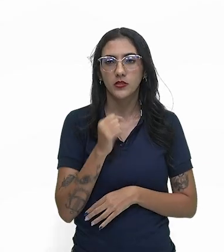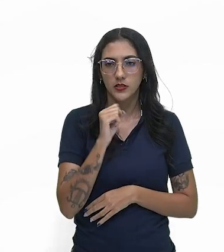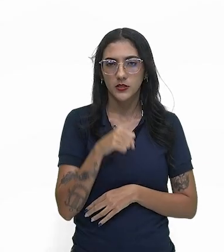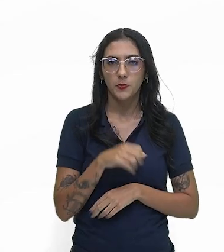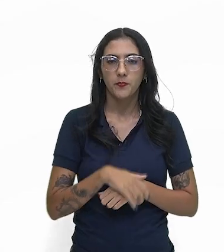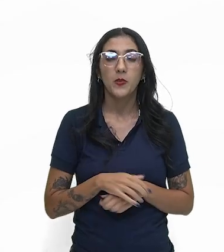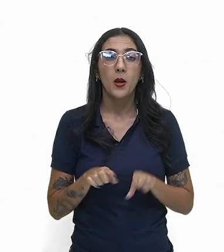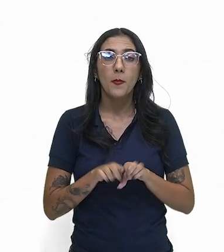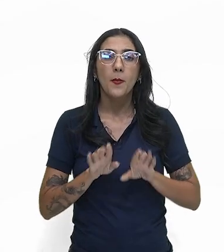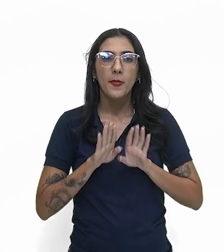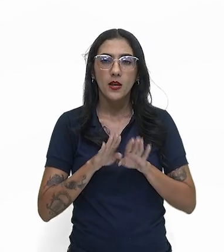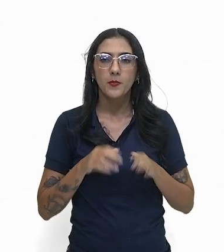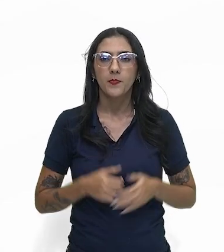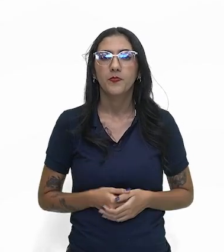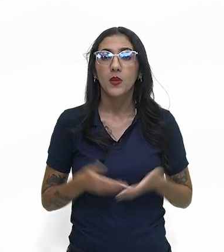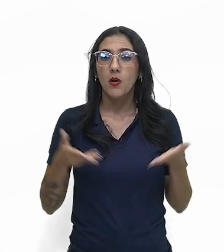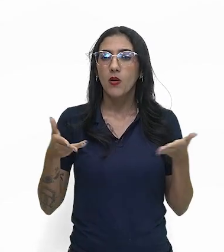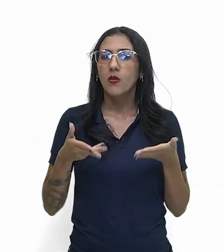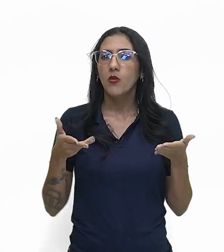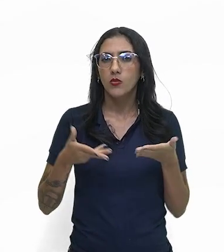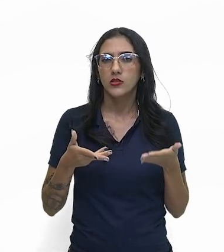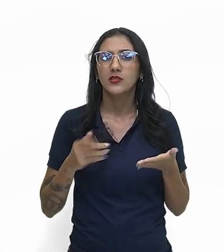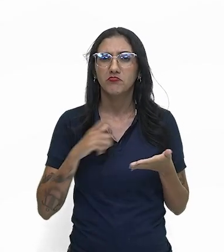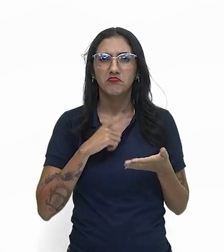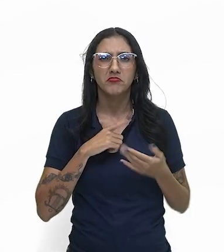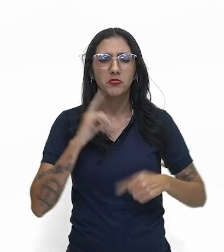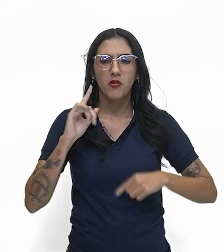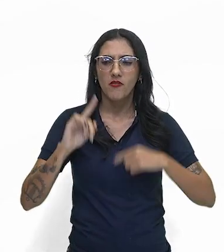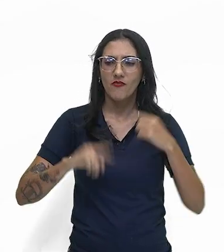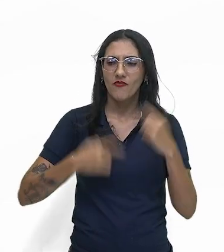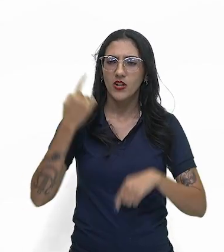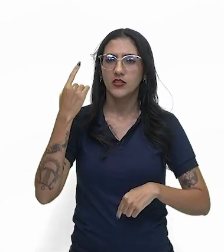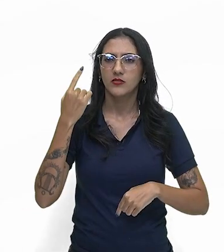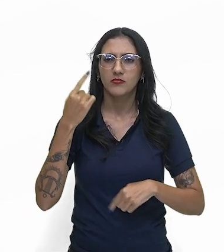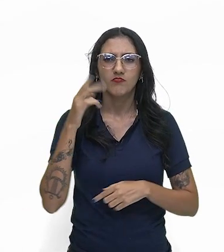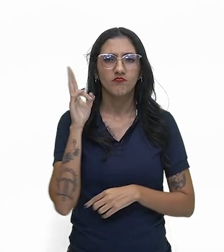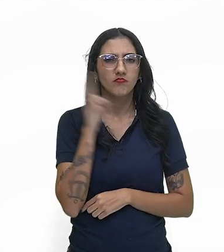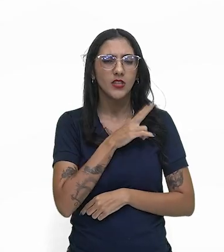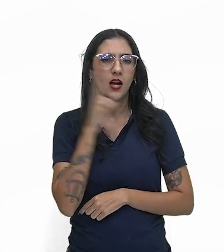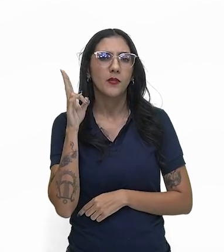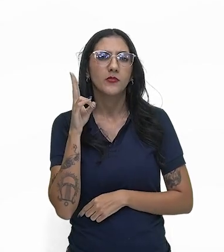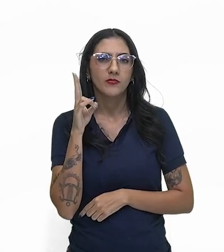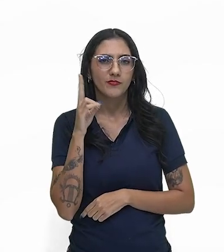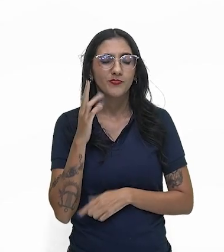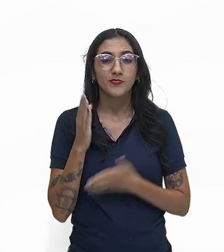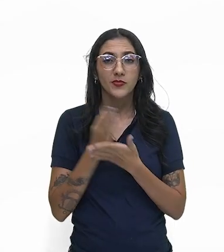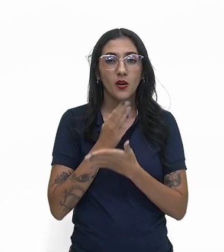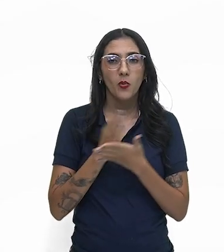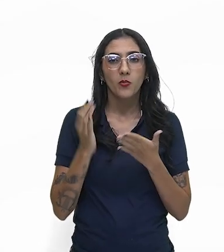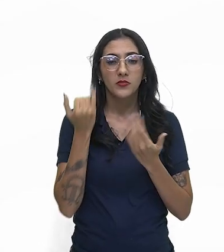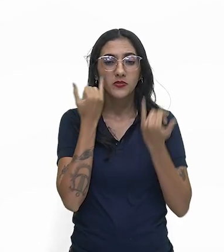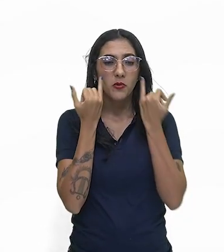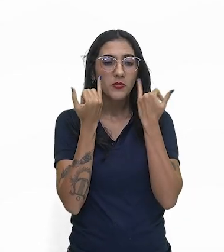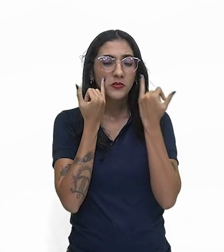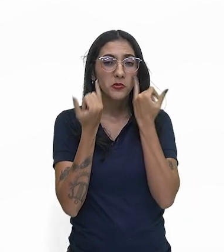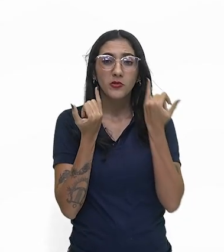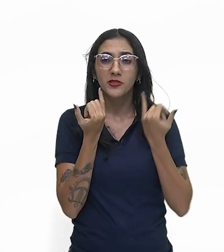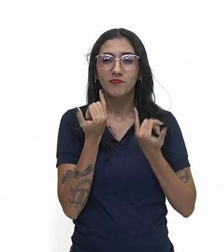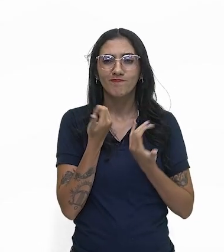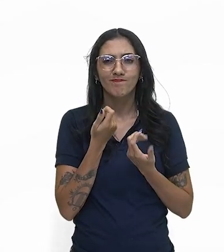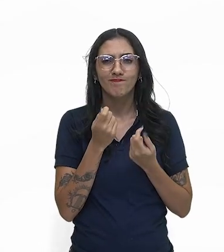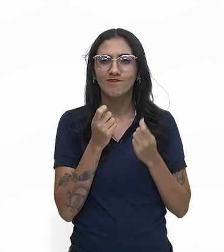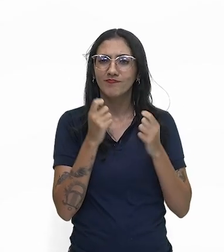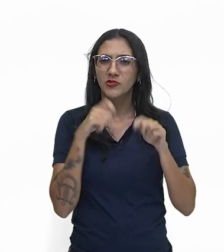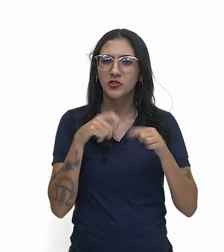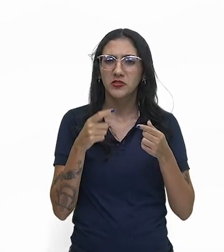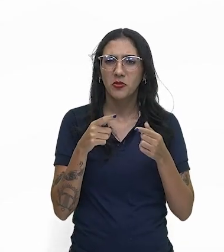que hoje nós estamos num avanço tão grande, né, que tem muitas coisas aí que parecem ser indispensáveis